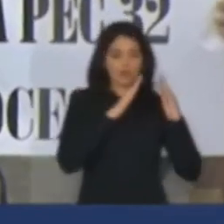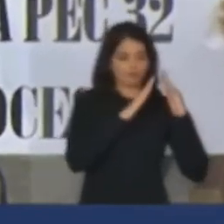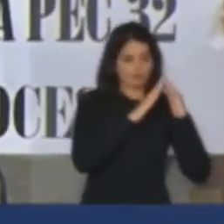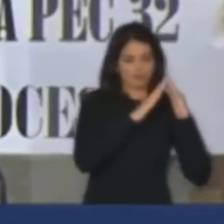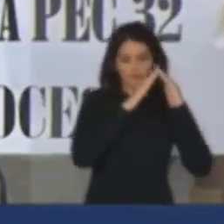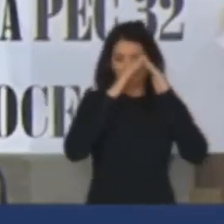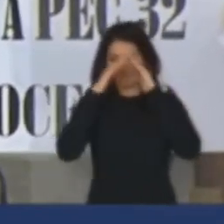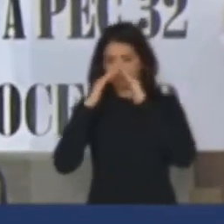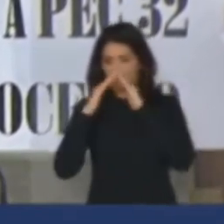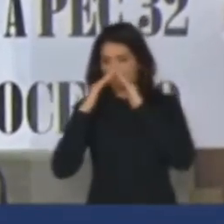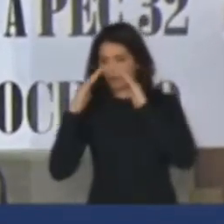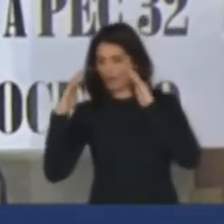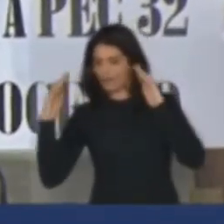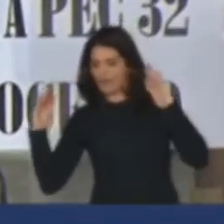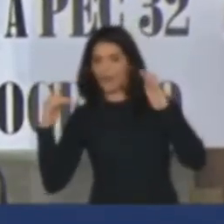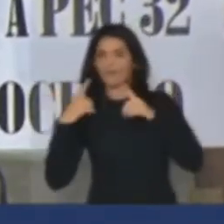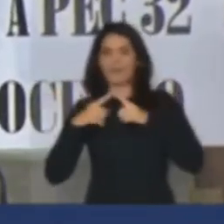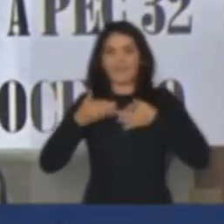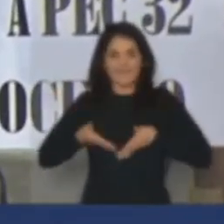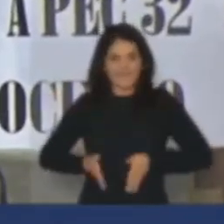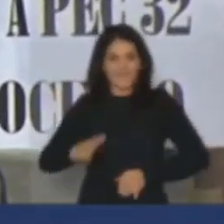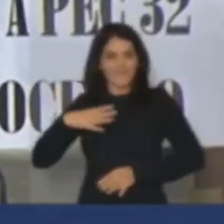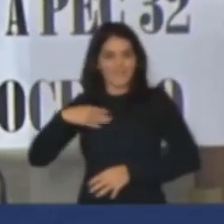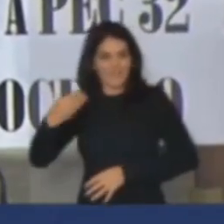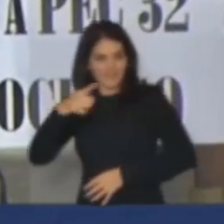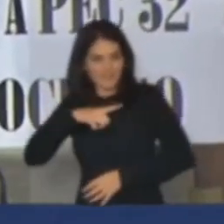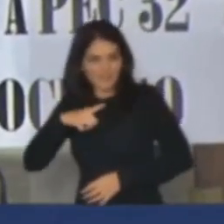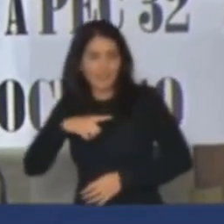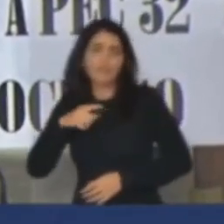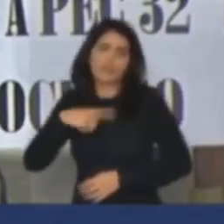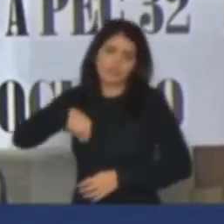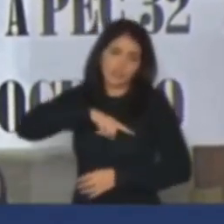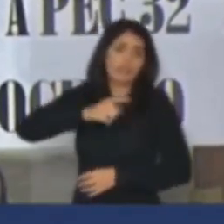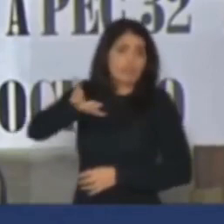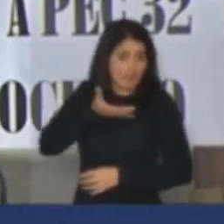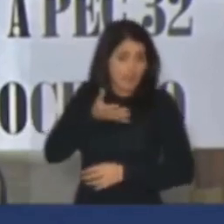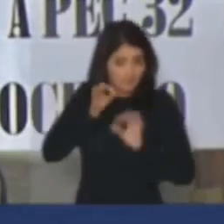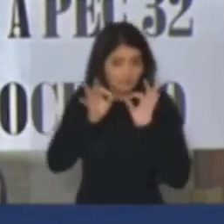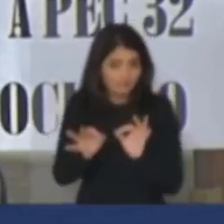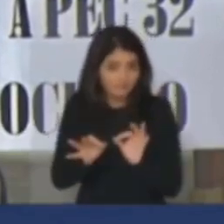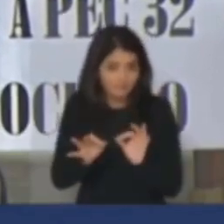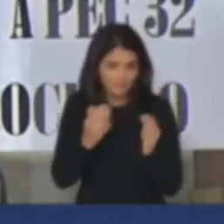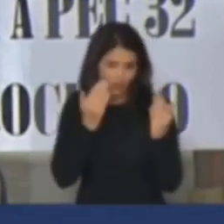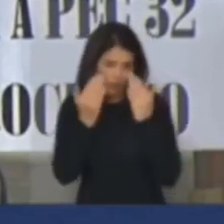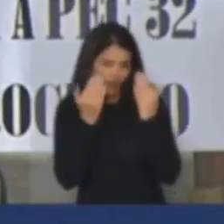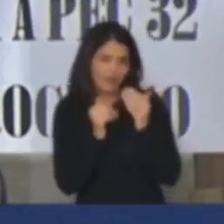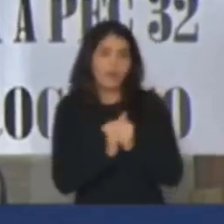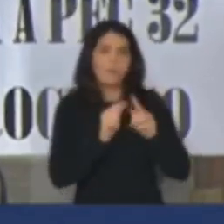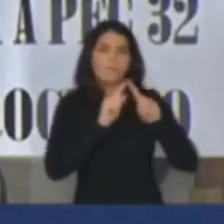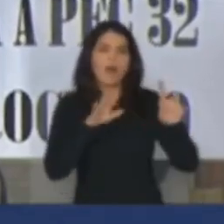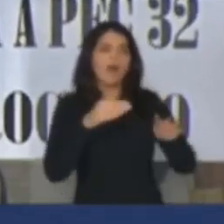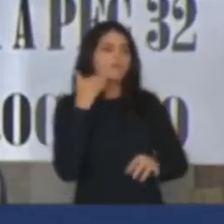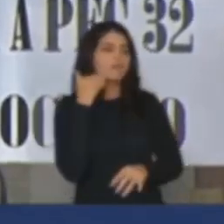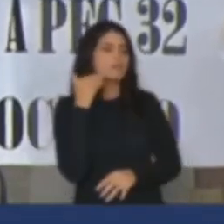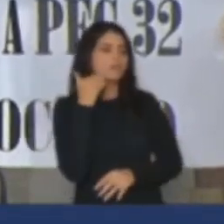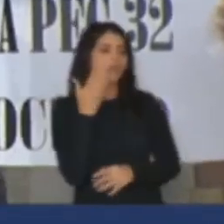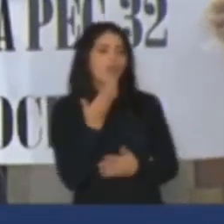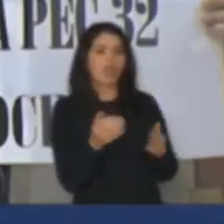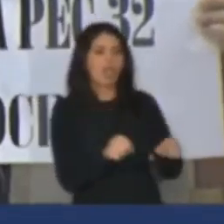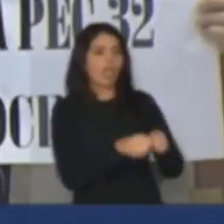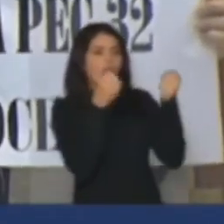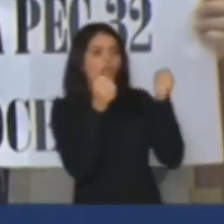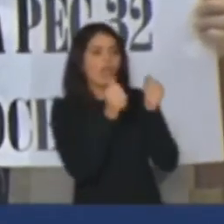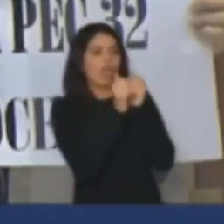uma criança a mais. Reforma todos nós queremos fazer, mas deforma, para destruir,